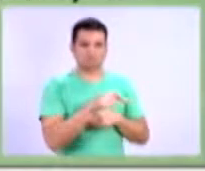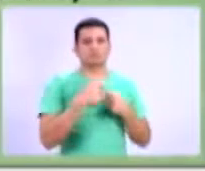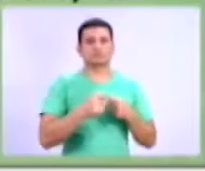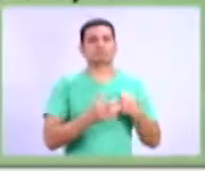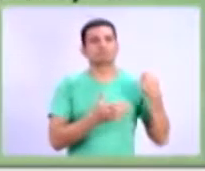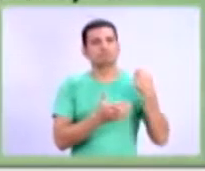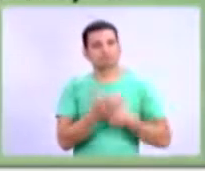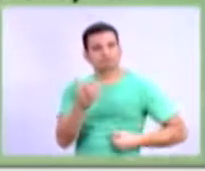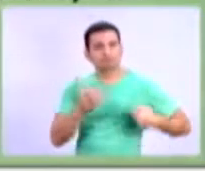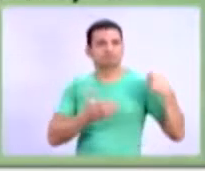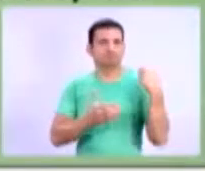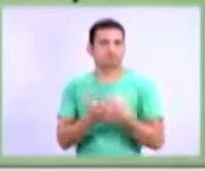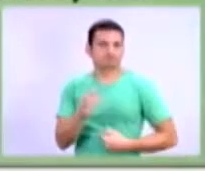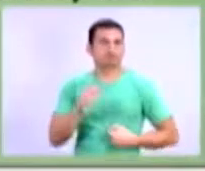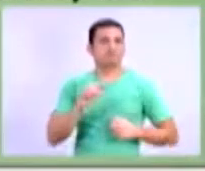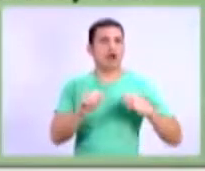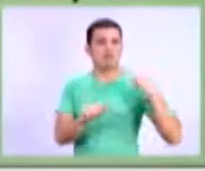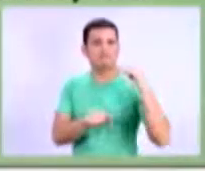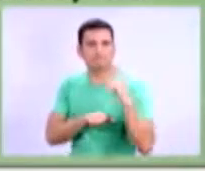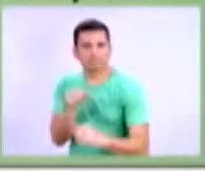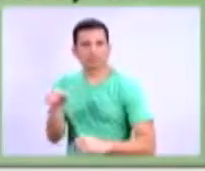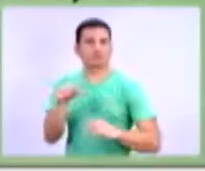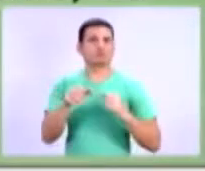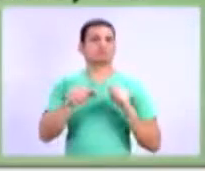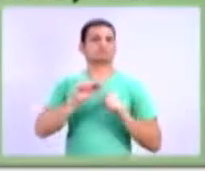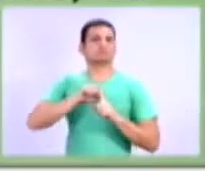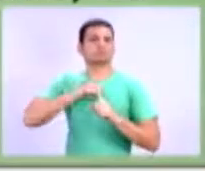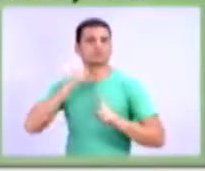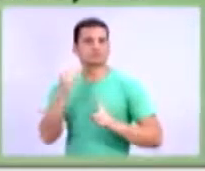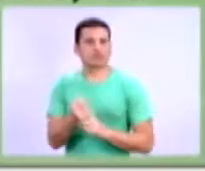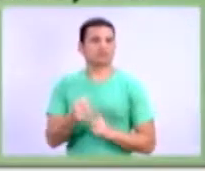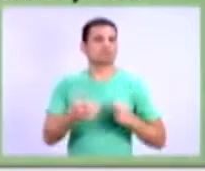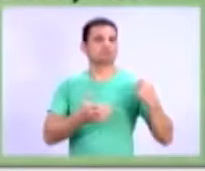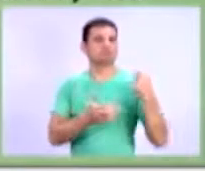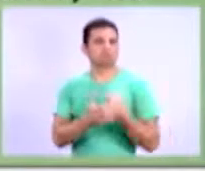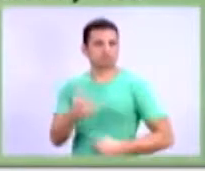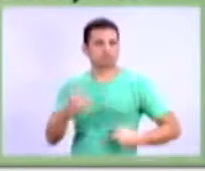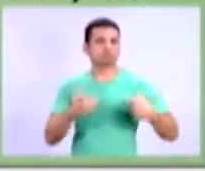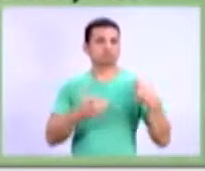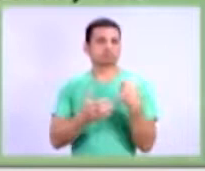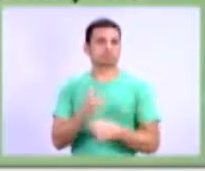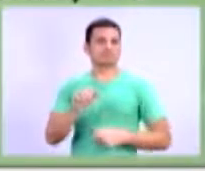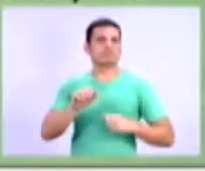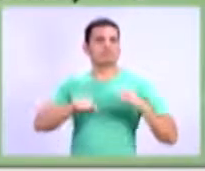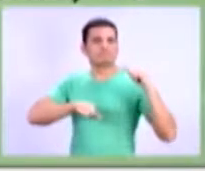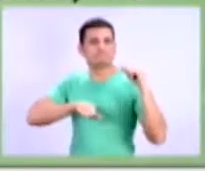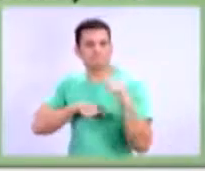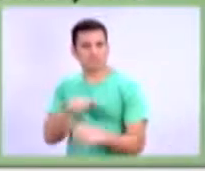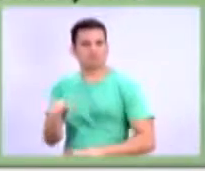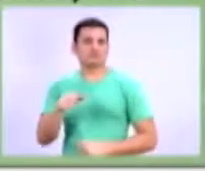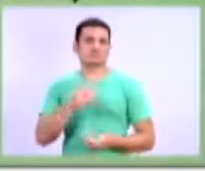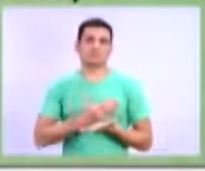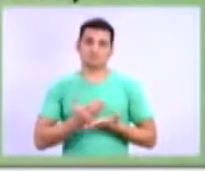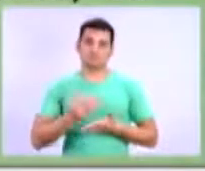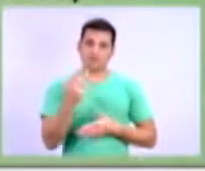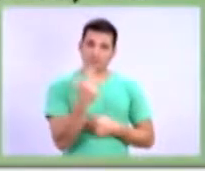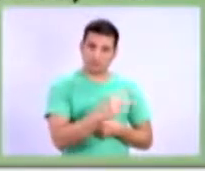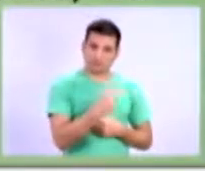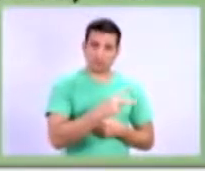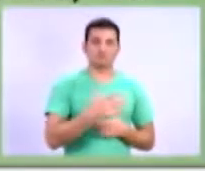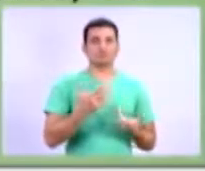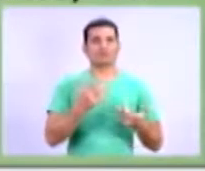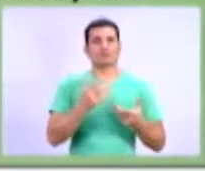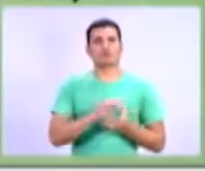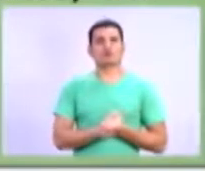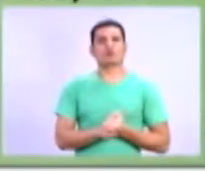lutando para essa mudança na sociedade, para uma mudança que parta dele, tanto na